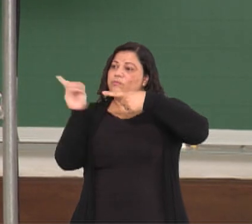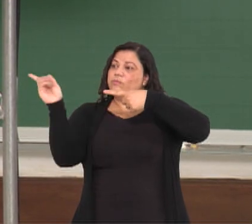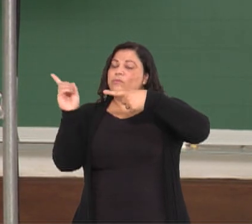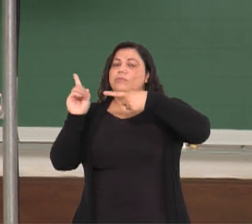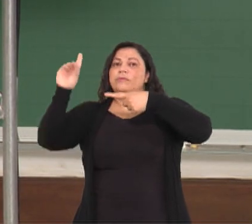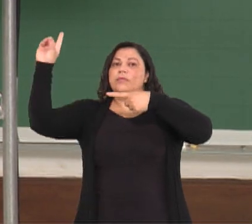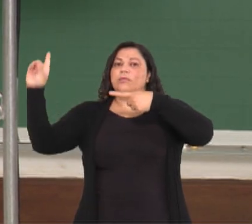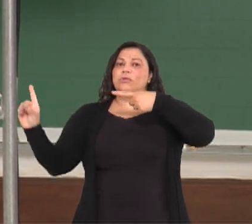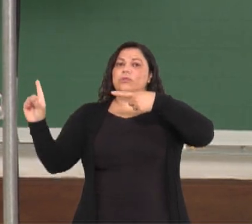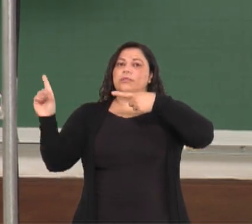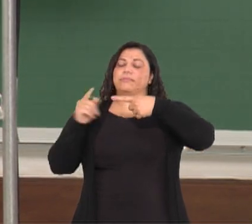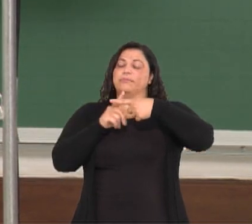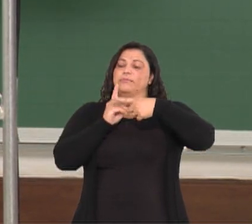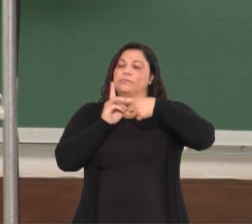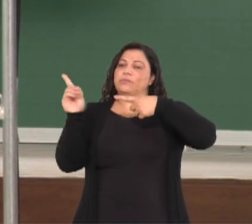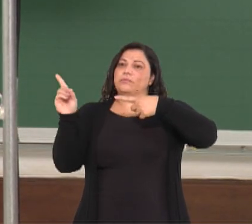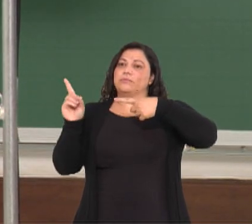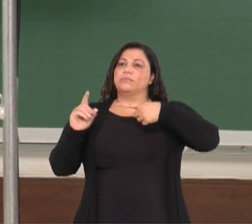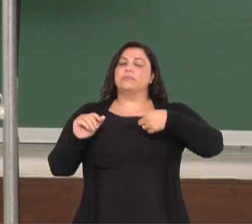direita.